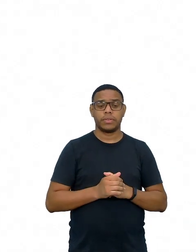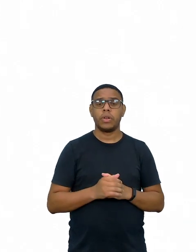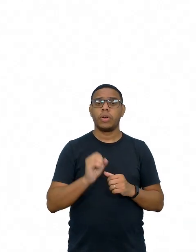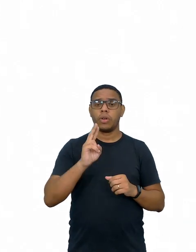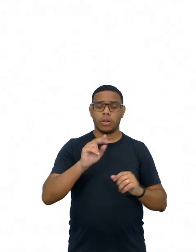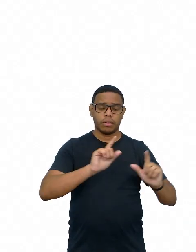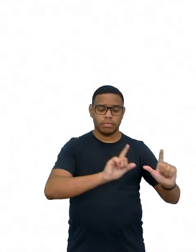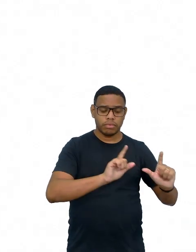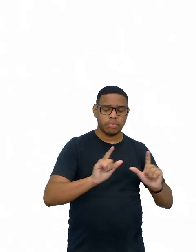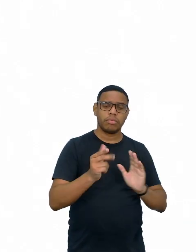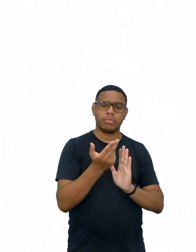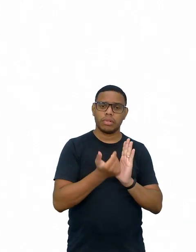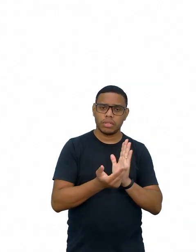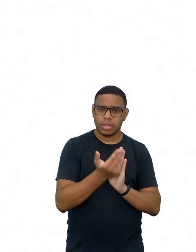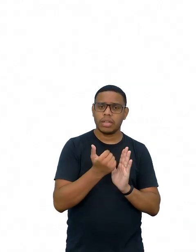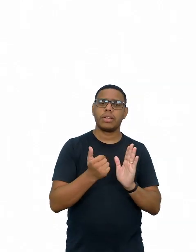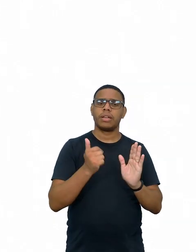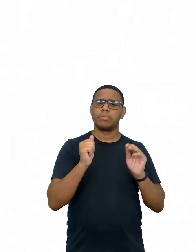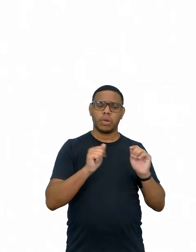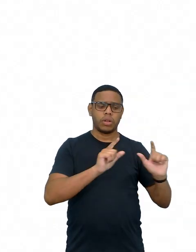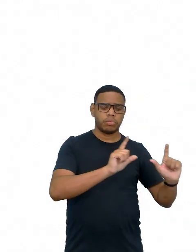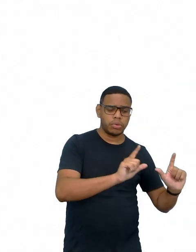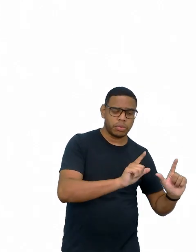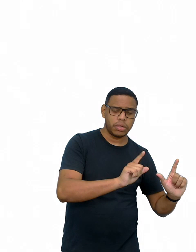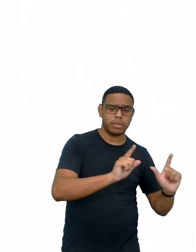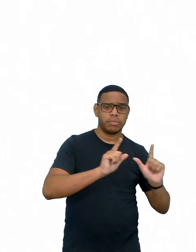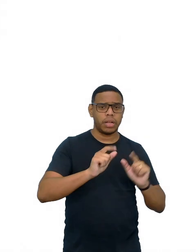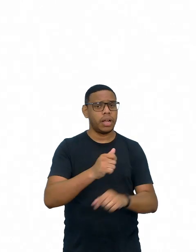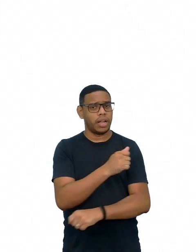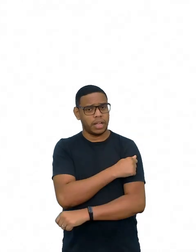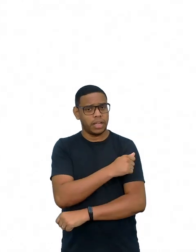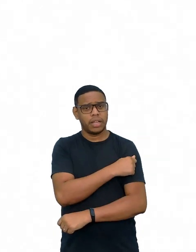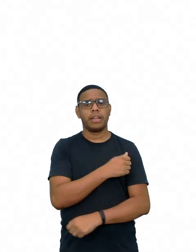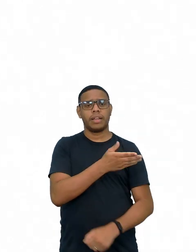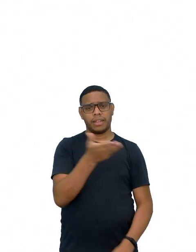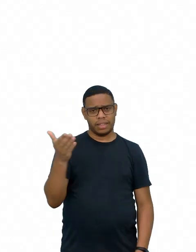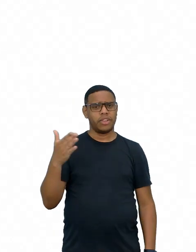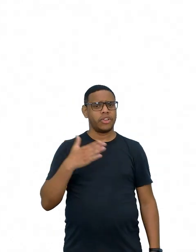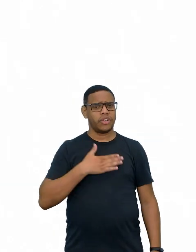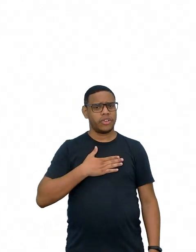quadrinho. Bom e velho, desenhar, aluno gosta dessas coisas, né?